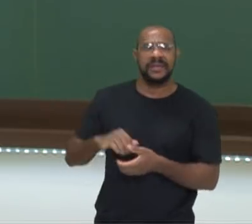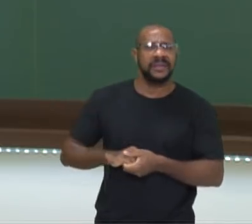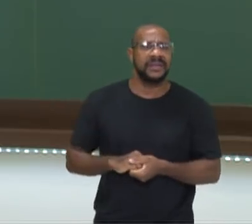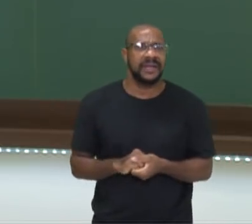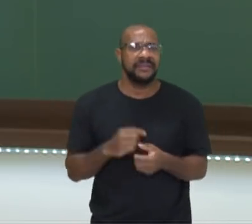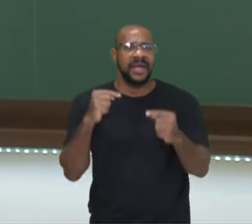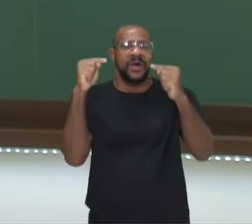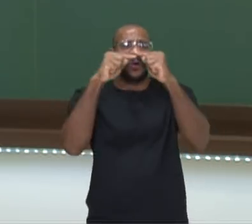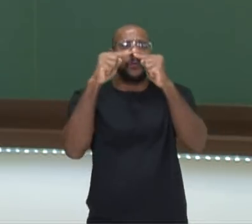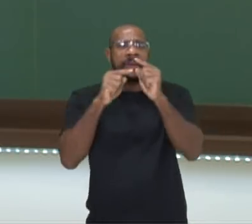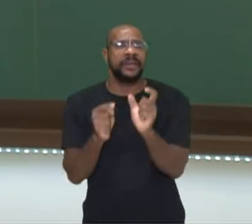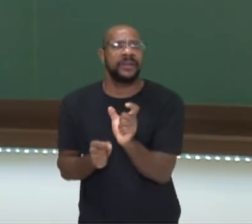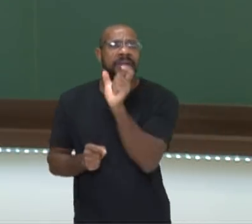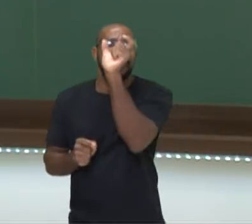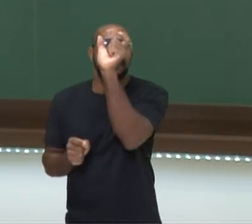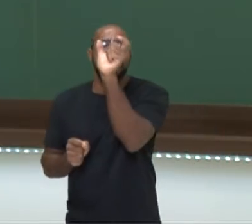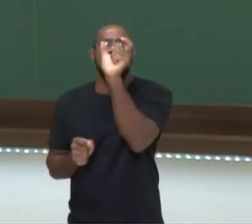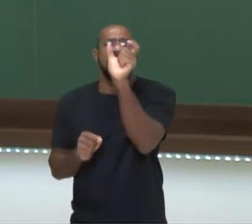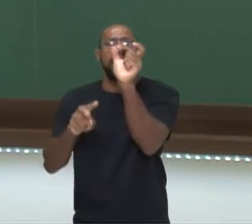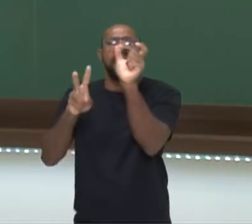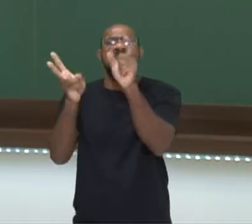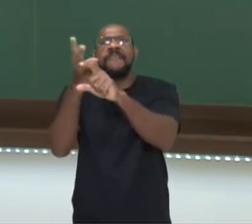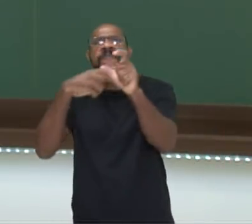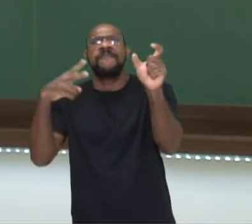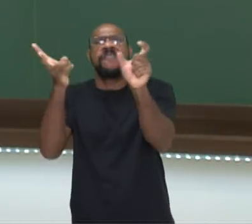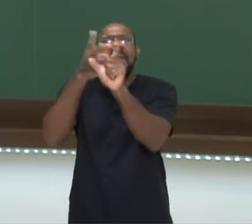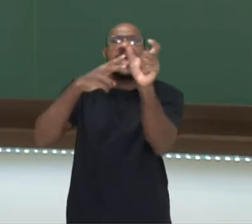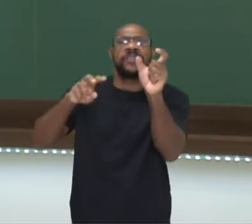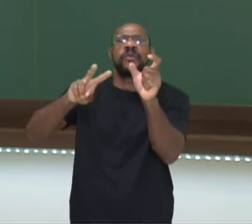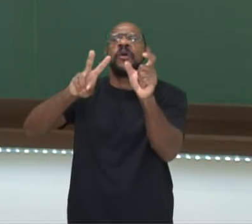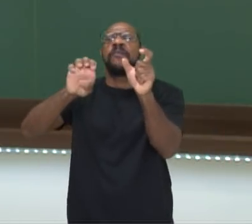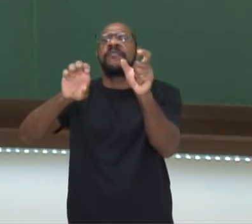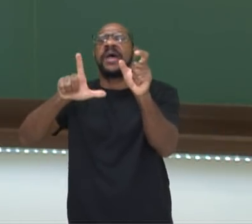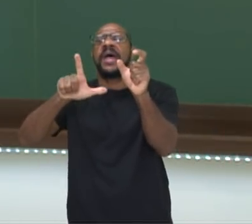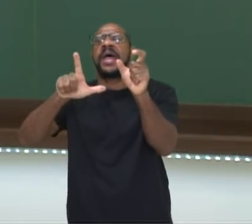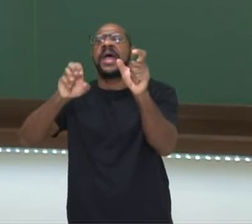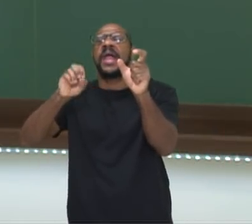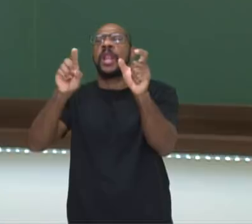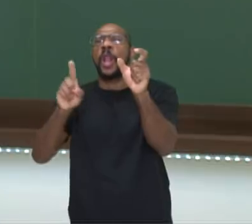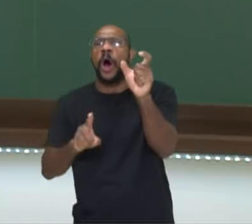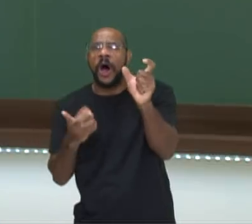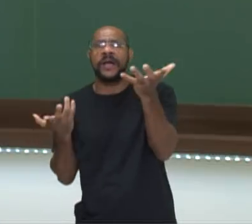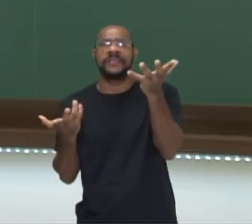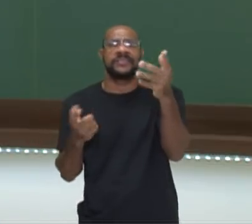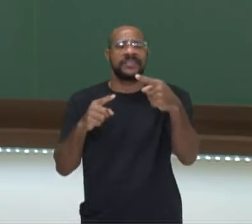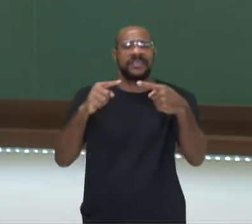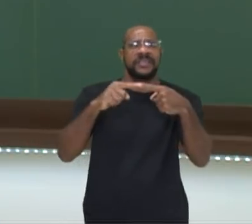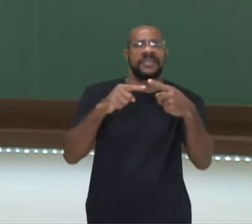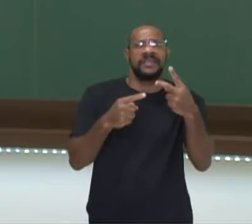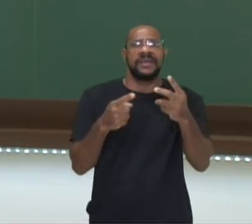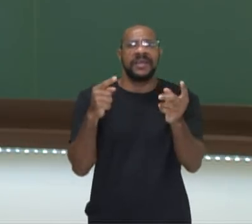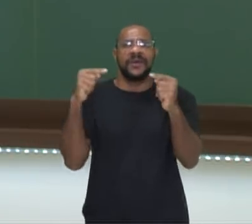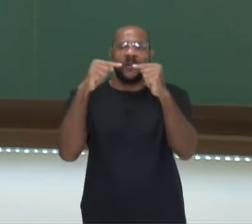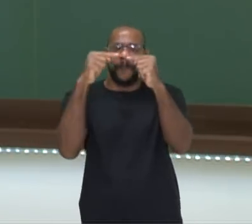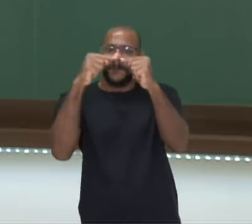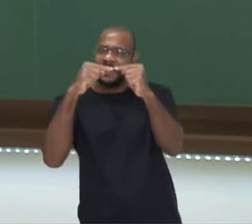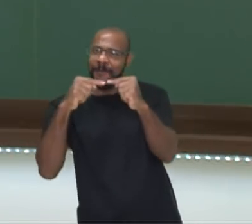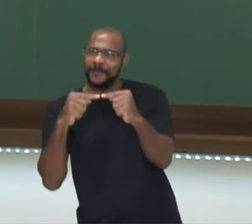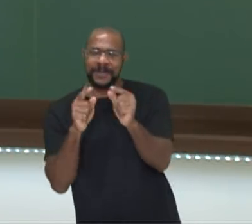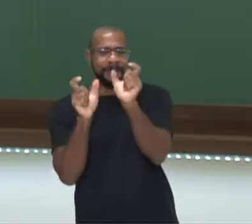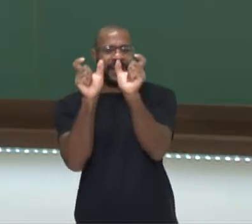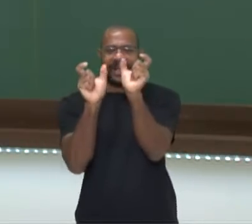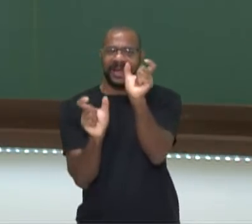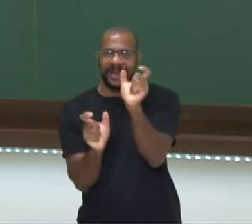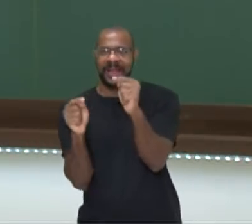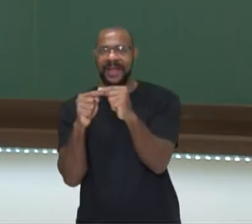né? Vento veloz. O que é isso, professora? Pois bem, vamos descobrir. Isso também